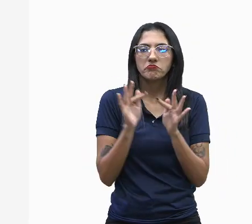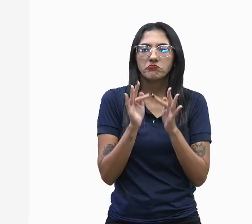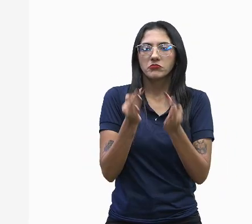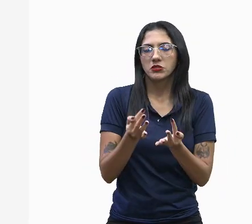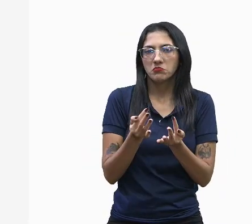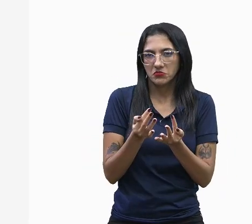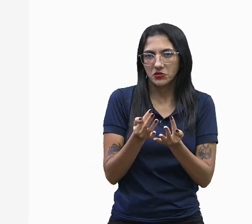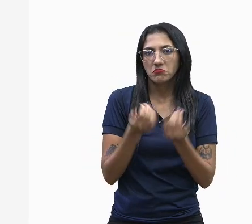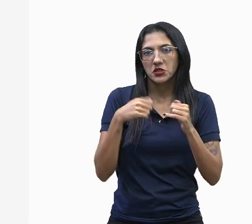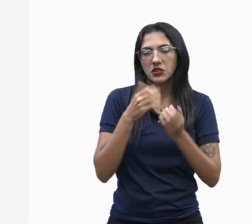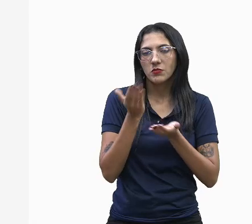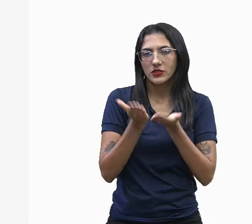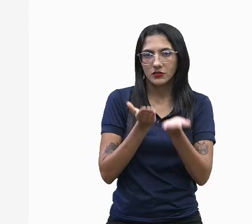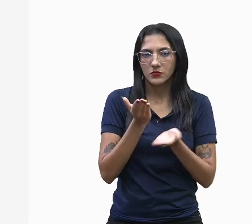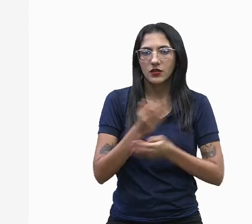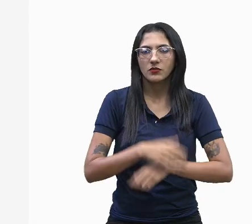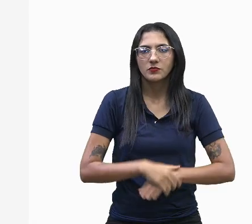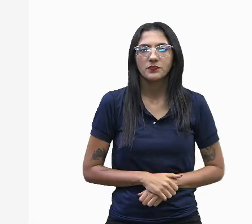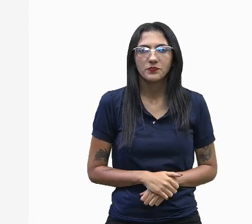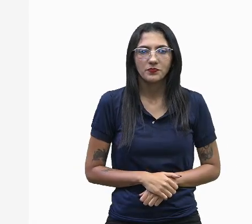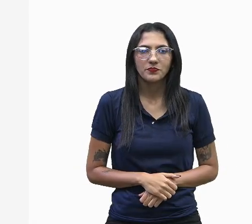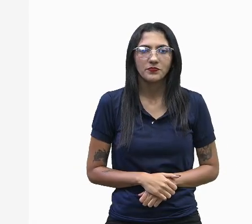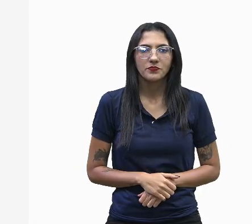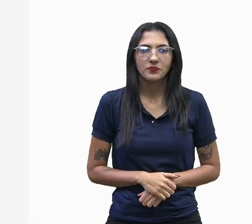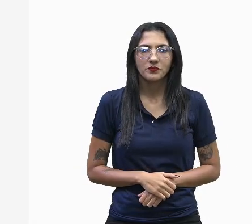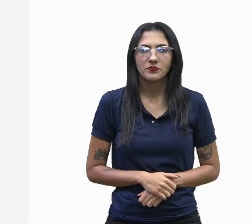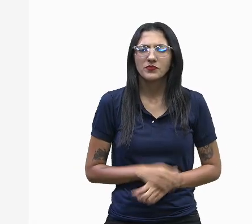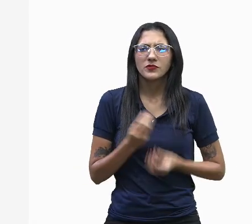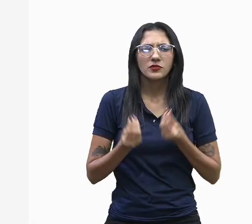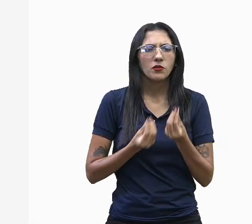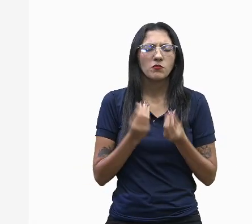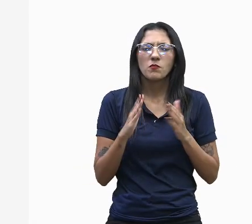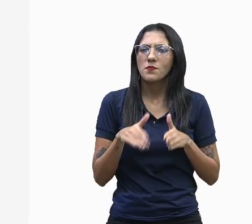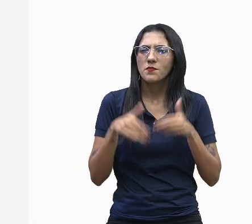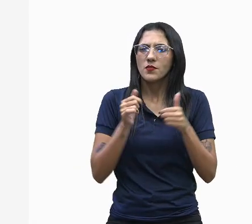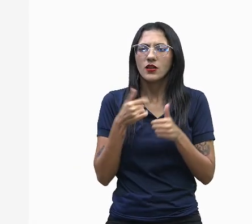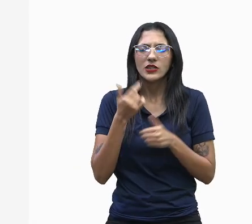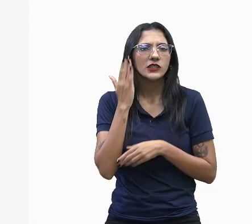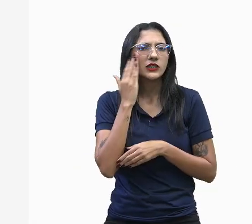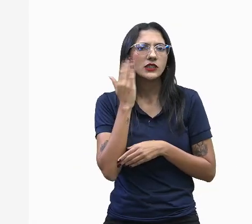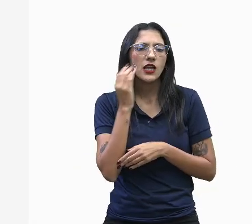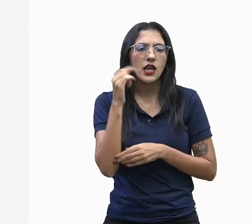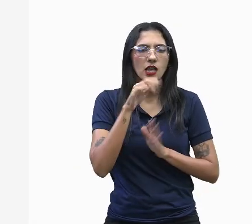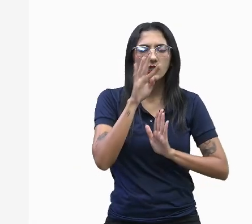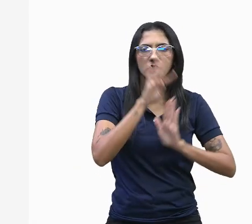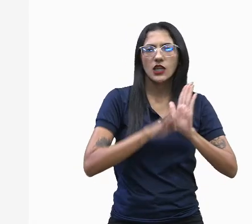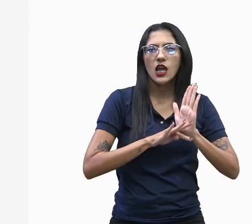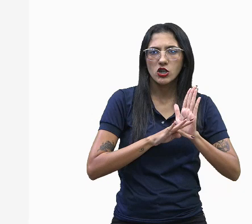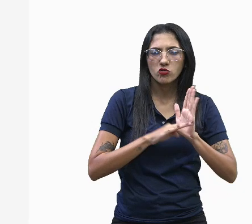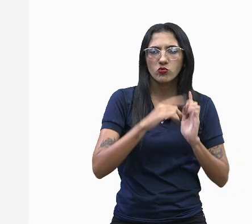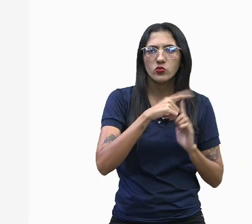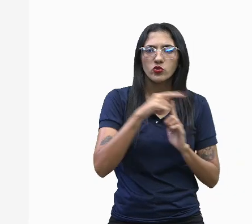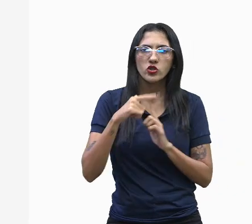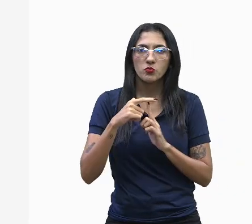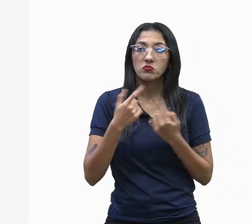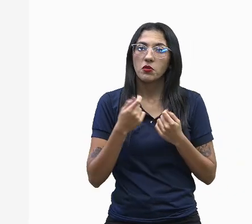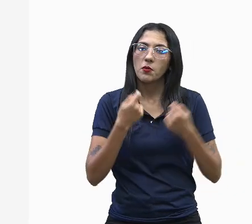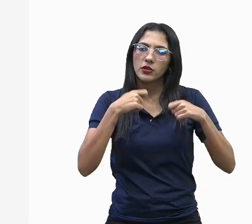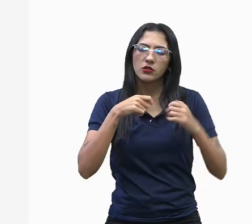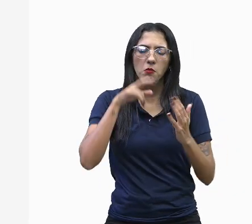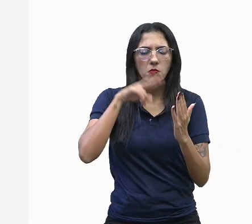acessível. Para entender melhor qual é a linguagem utilizada em um texto jornalístico, é preciso levar